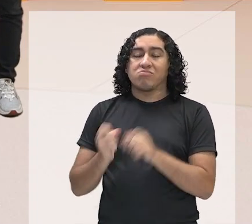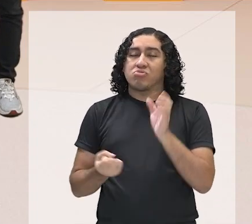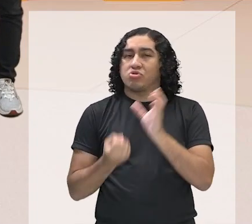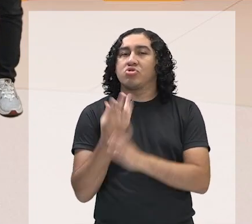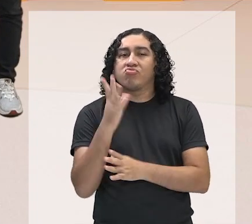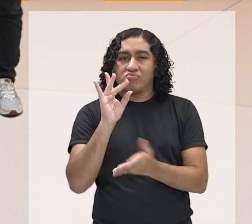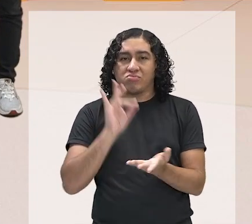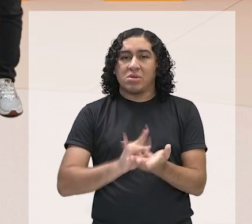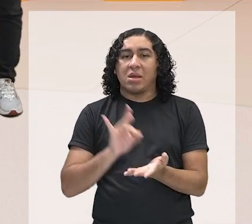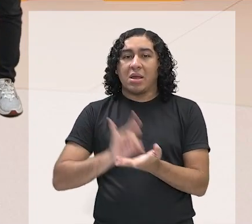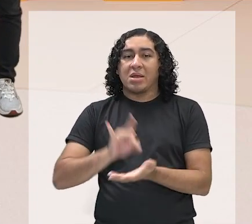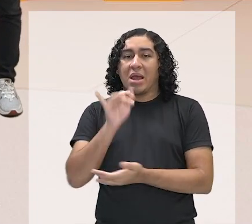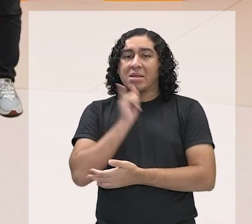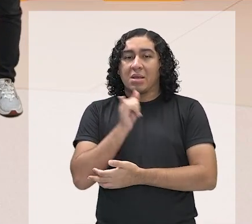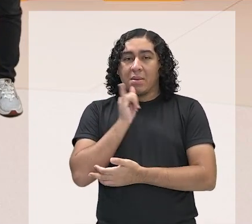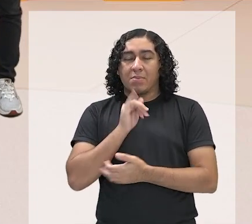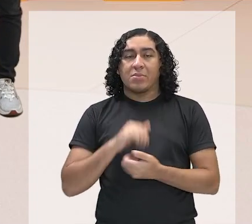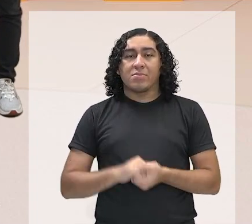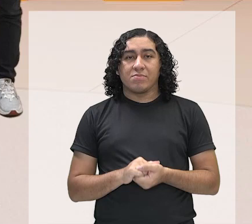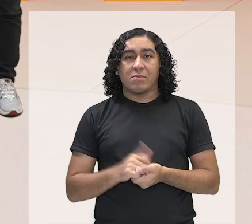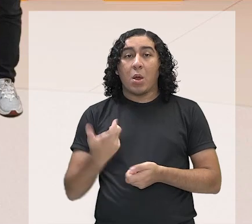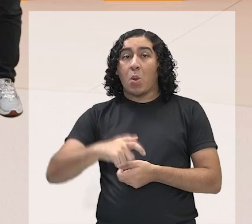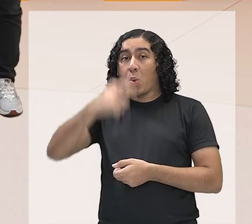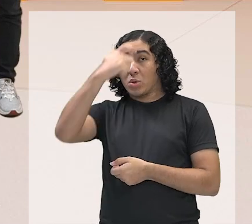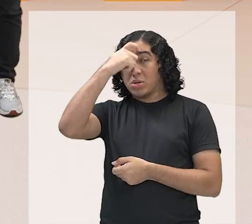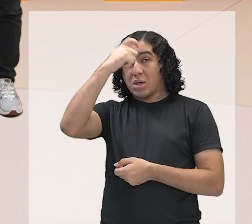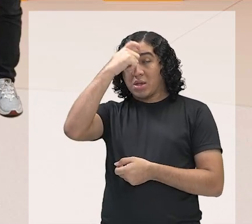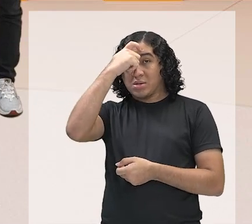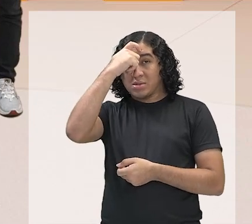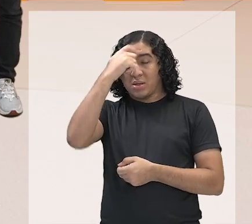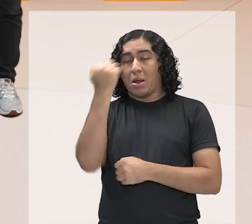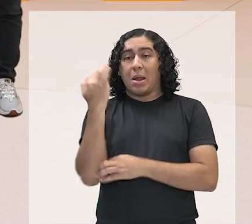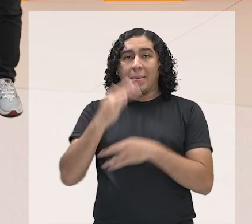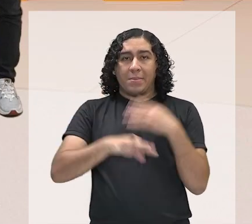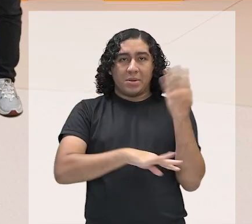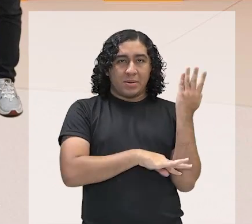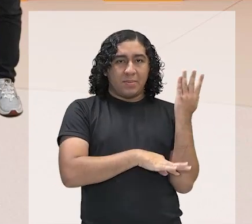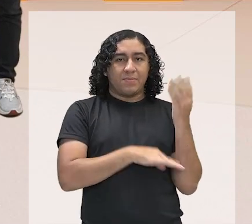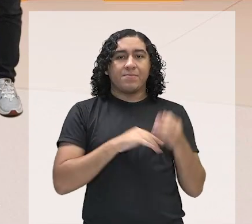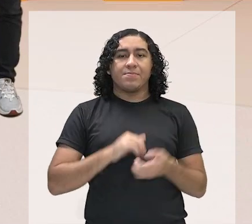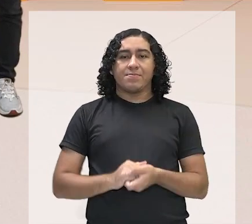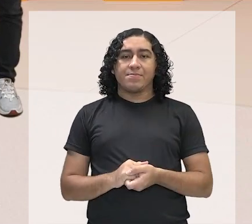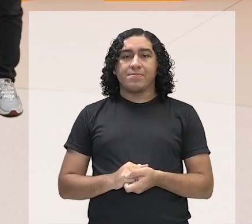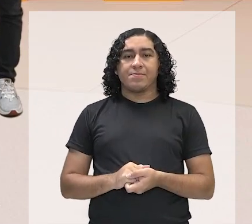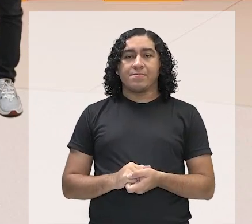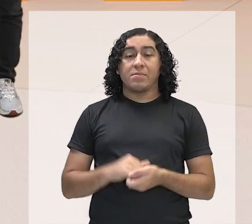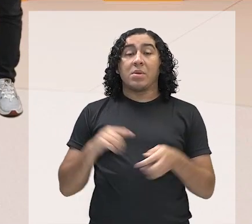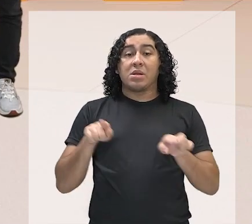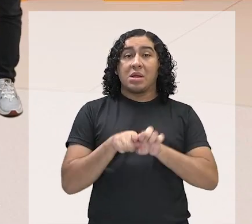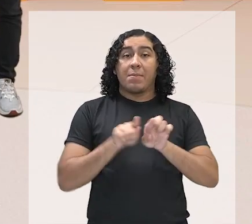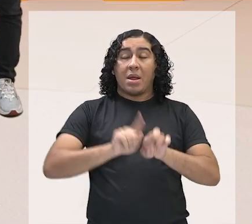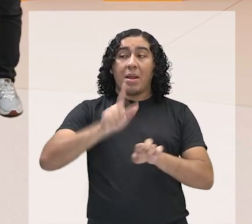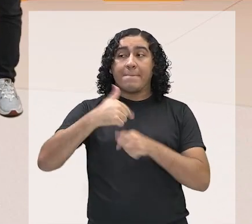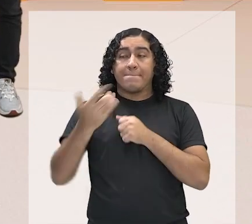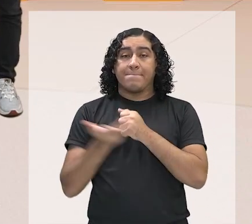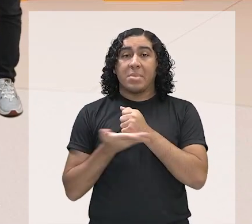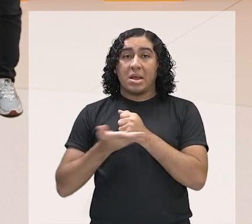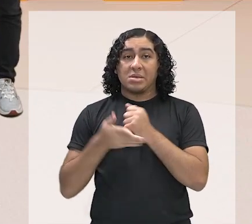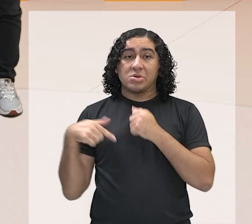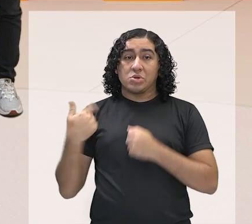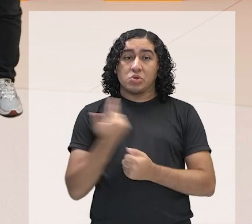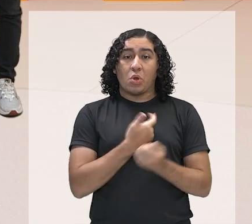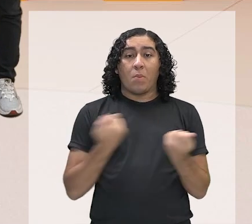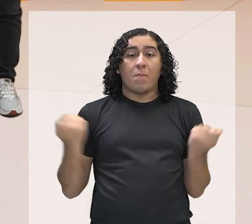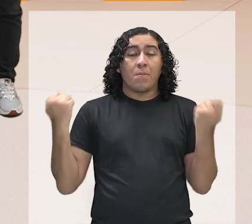realidade, uma espécie de consciência ambiental, tá bom? Além disso, turma, foi a base ali para que nós